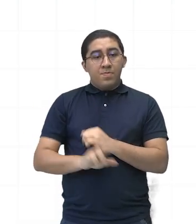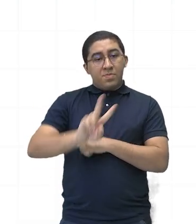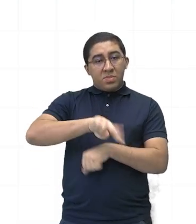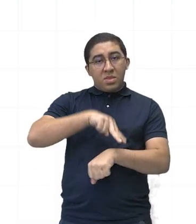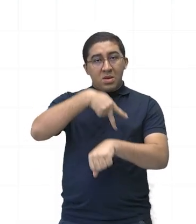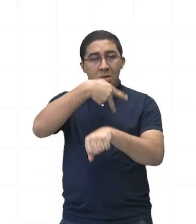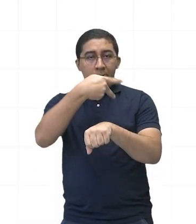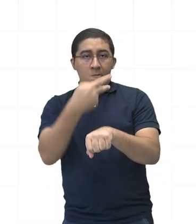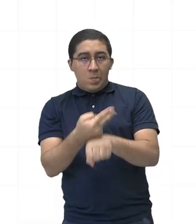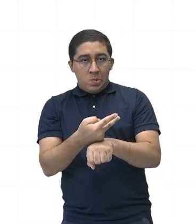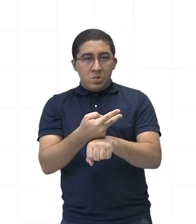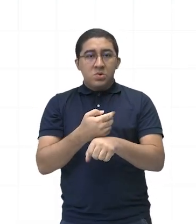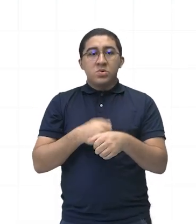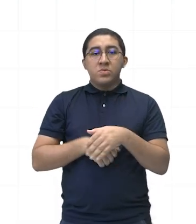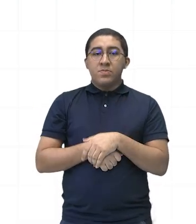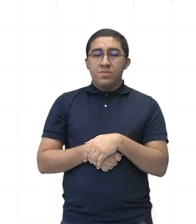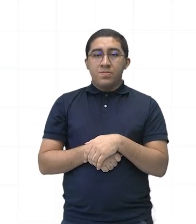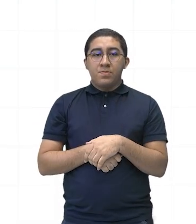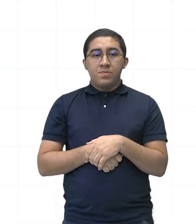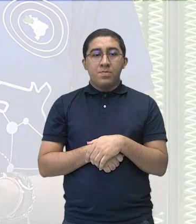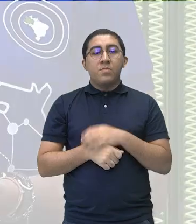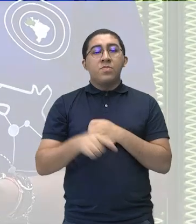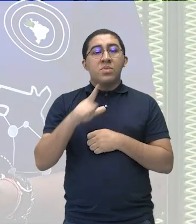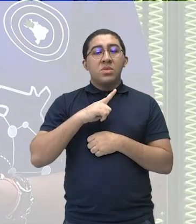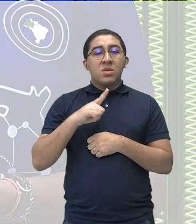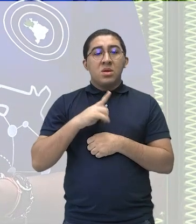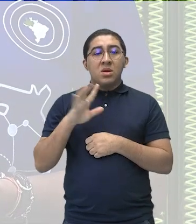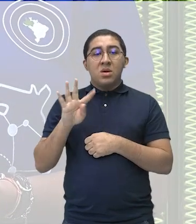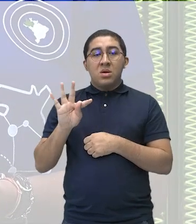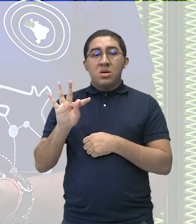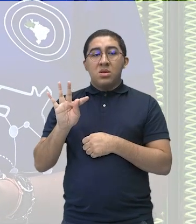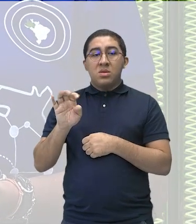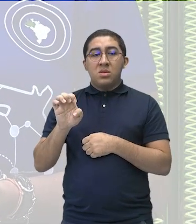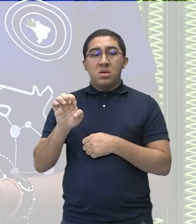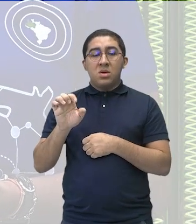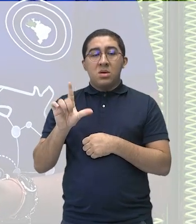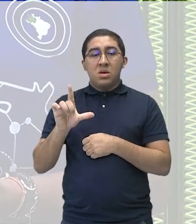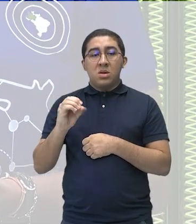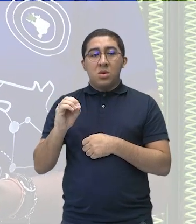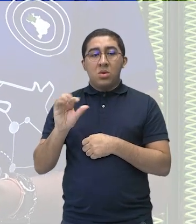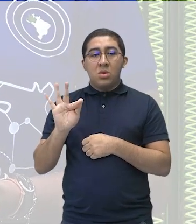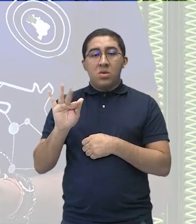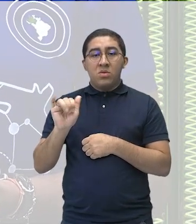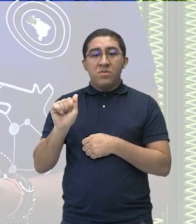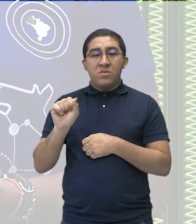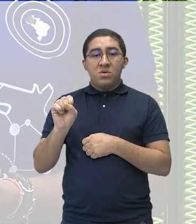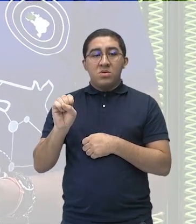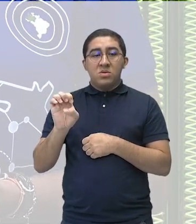Posteriormente à anáfase, nós chegamos na etapa de telófase, da divisão celular.